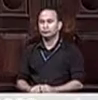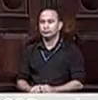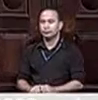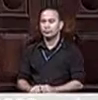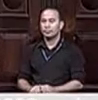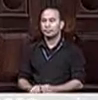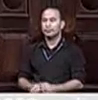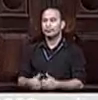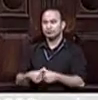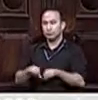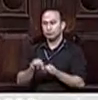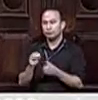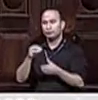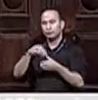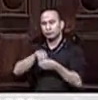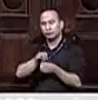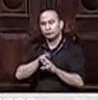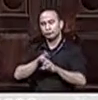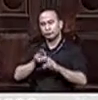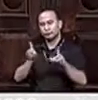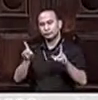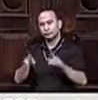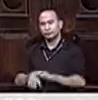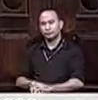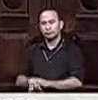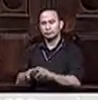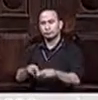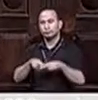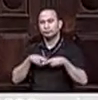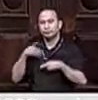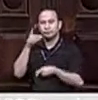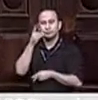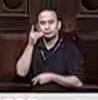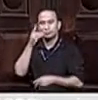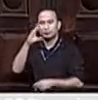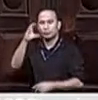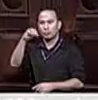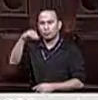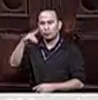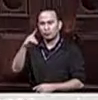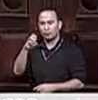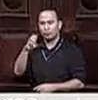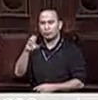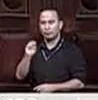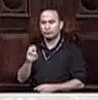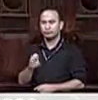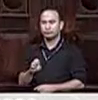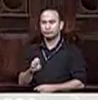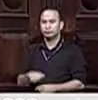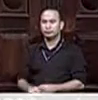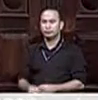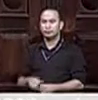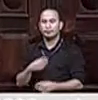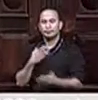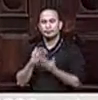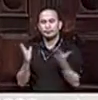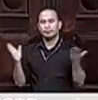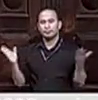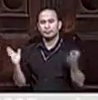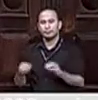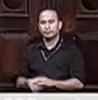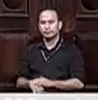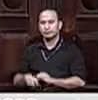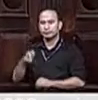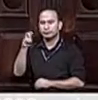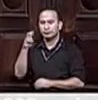neste voto divergente, pelo deputado Conte Bittencourt. Perdemos lá de